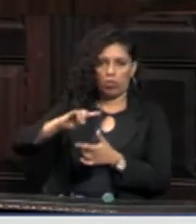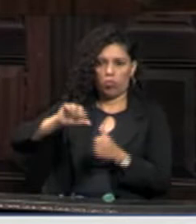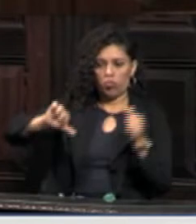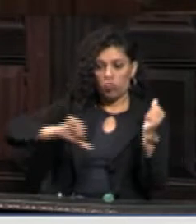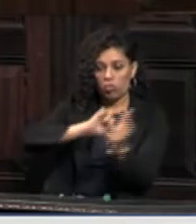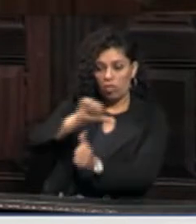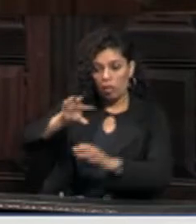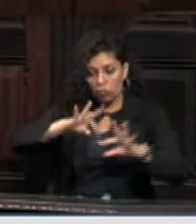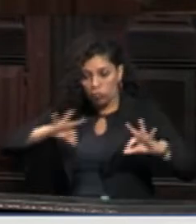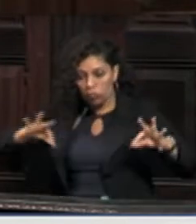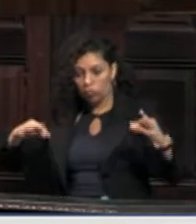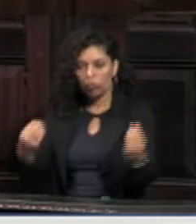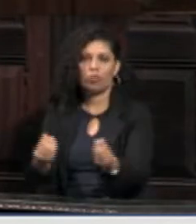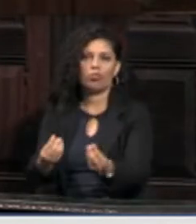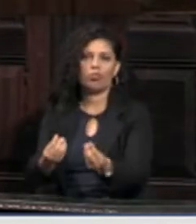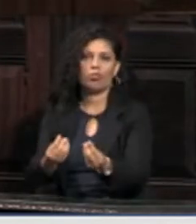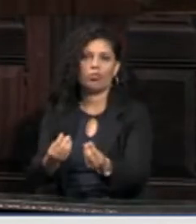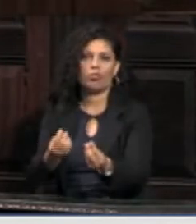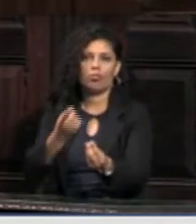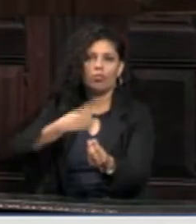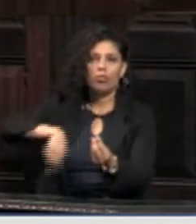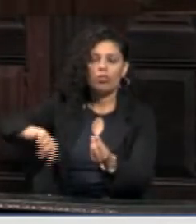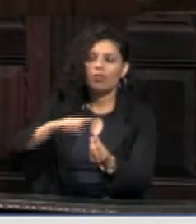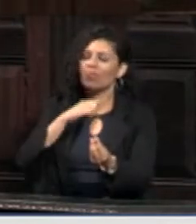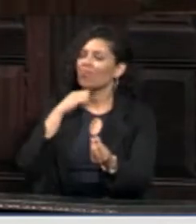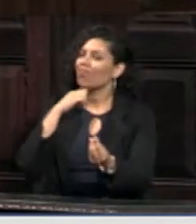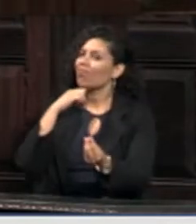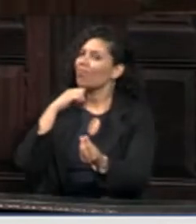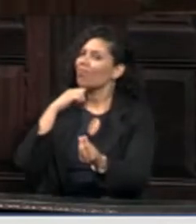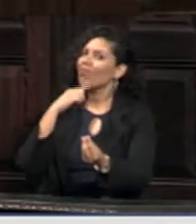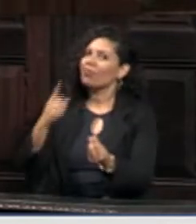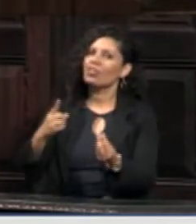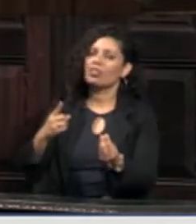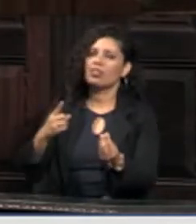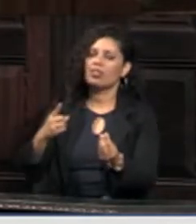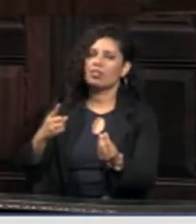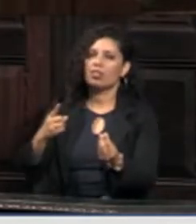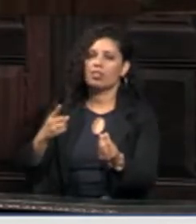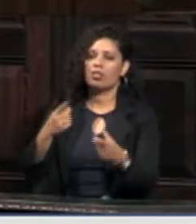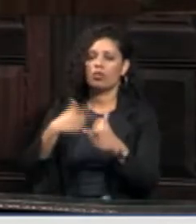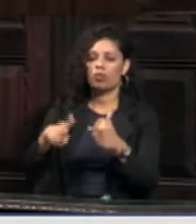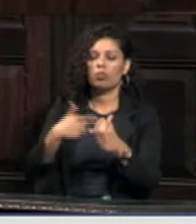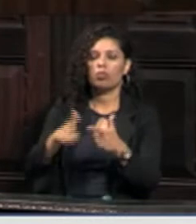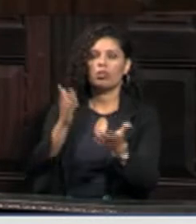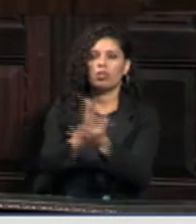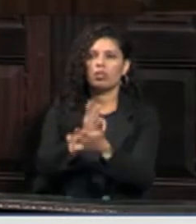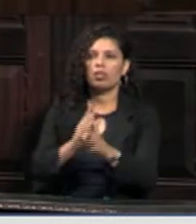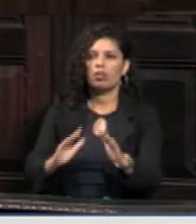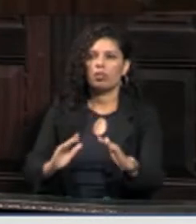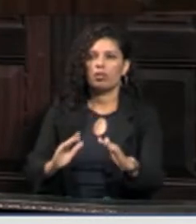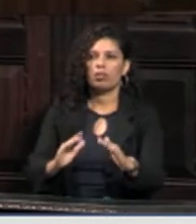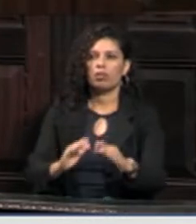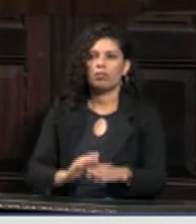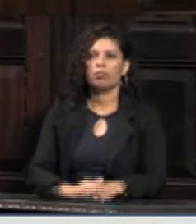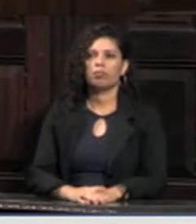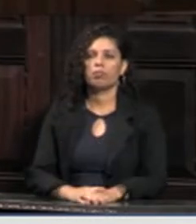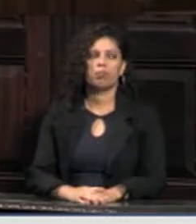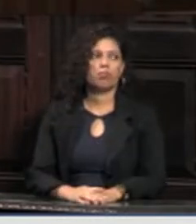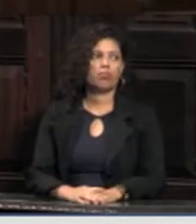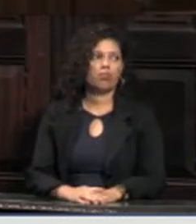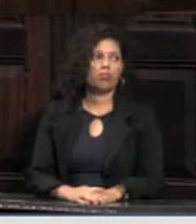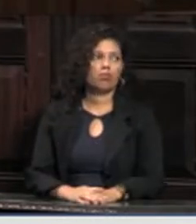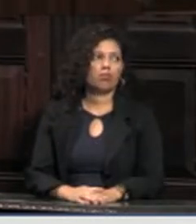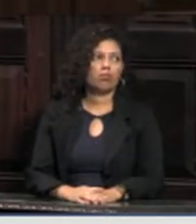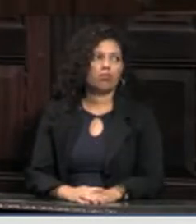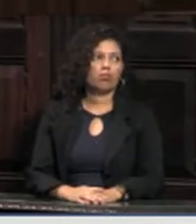todo, não vamos conseguir um objetivo que atenda os interesses da população. Muito bem.